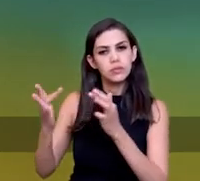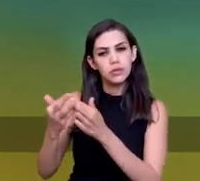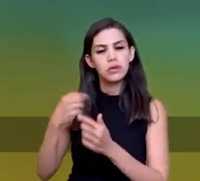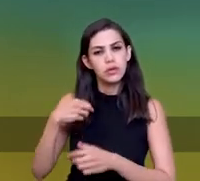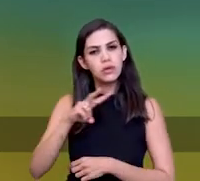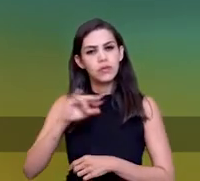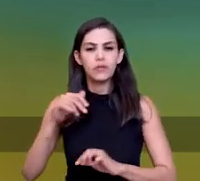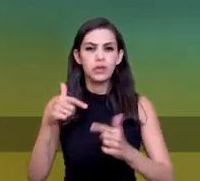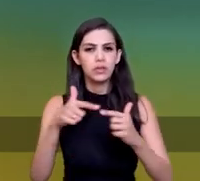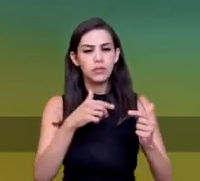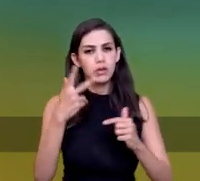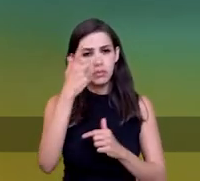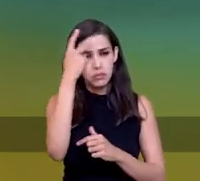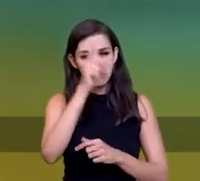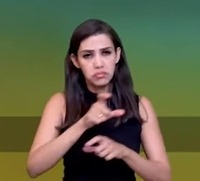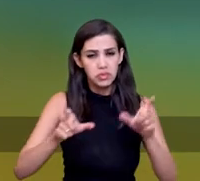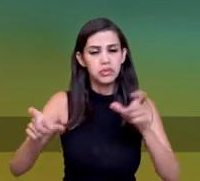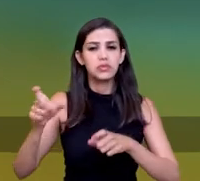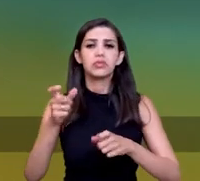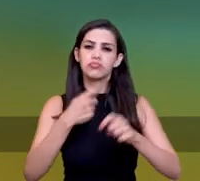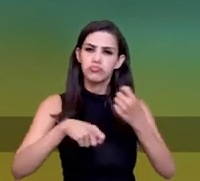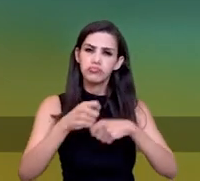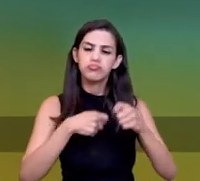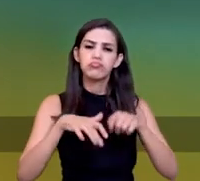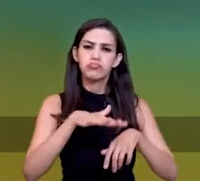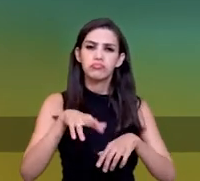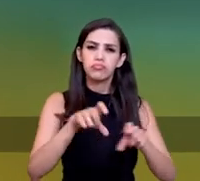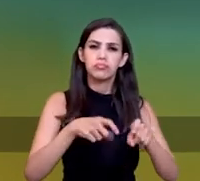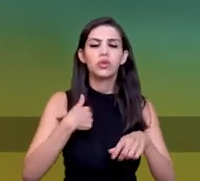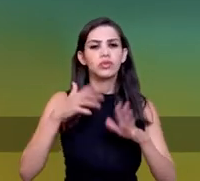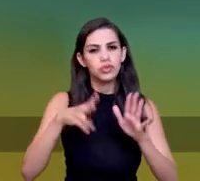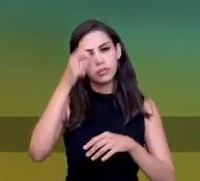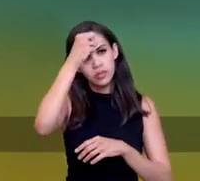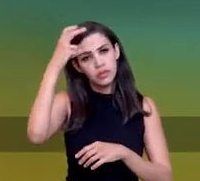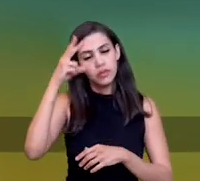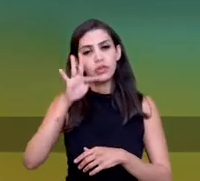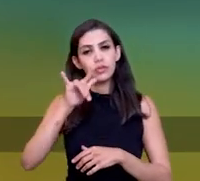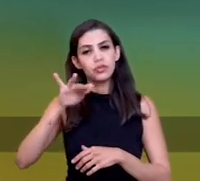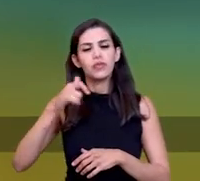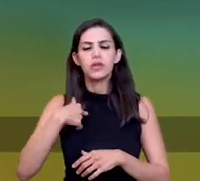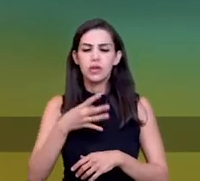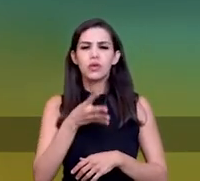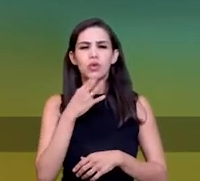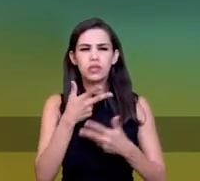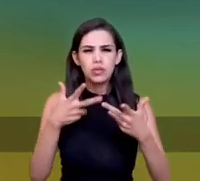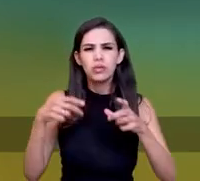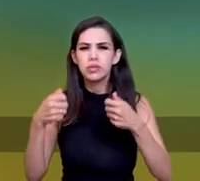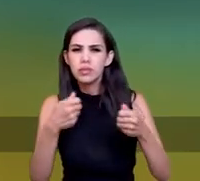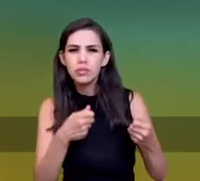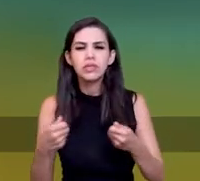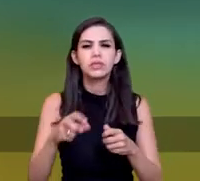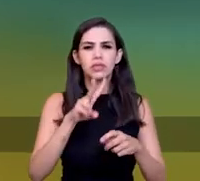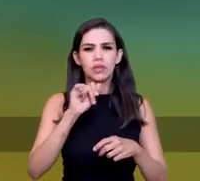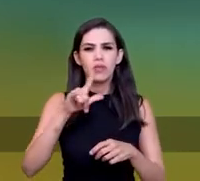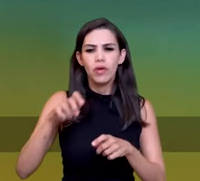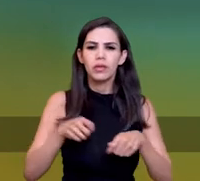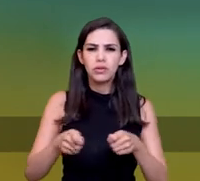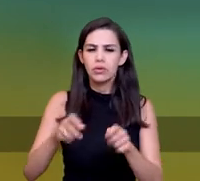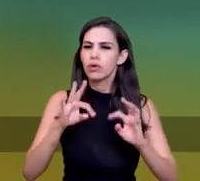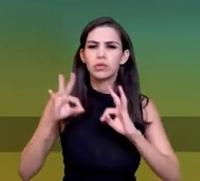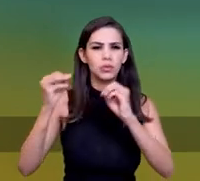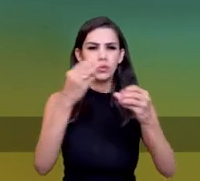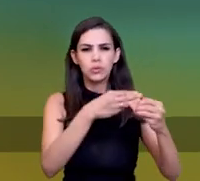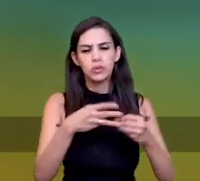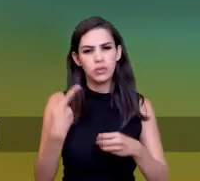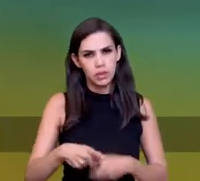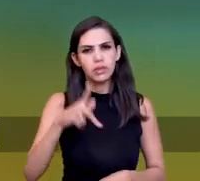Vou trabalhar pelo pequeno e grande produtor do campo. Fui prefeito da cidade de Faina e conheço bem as necessidades do Vale do Araguaia e todos os